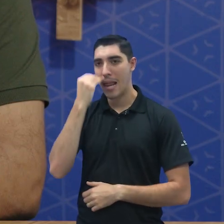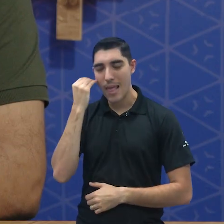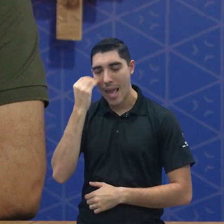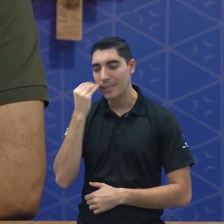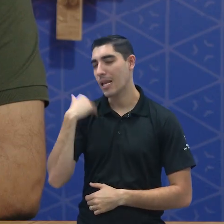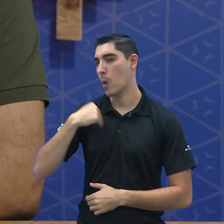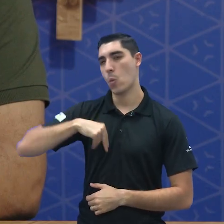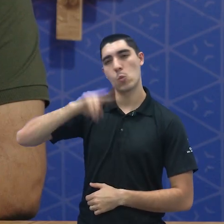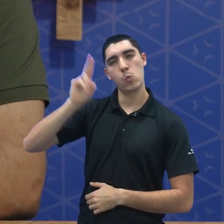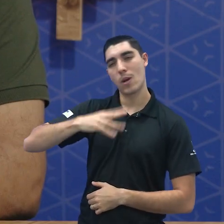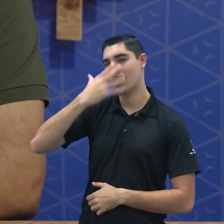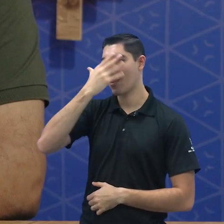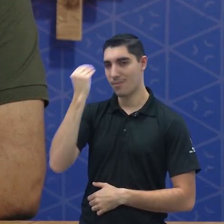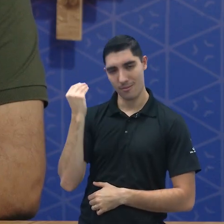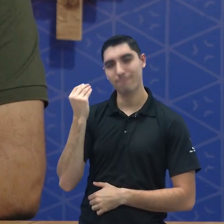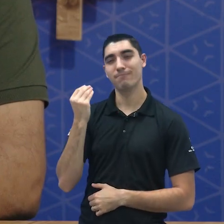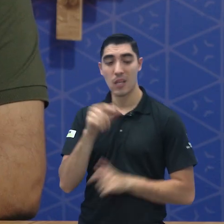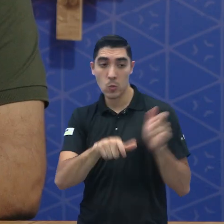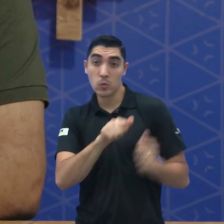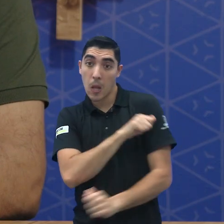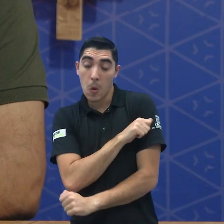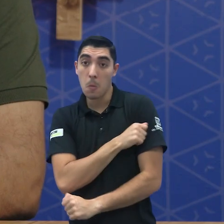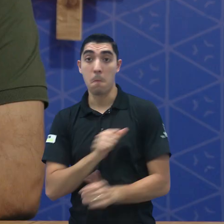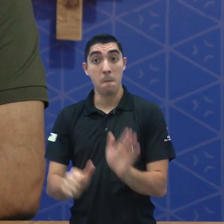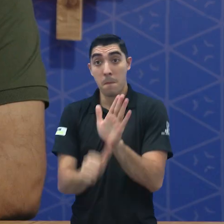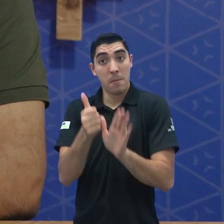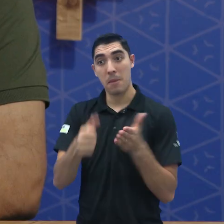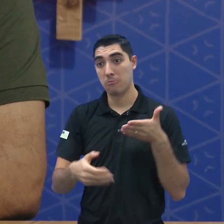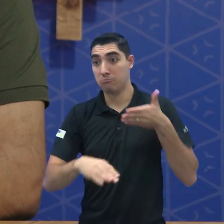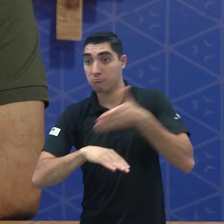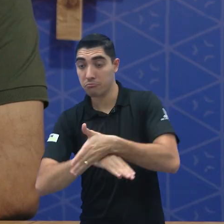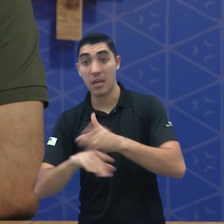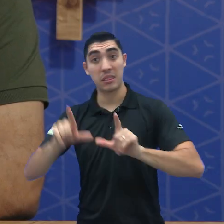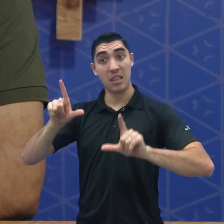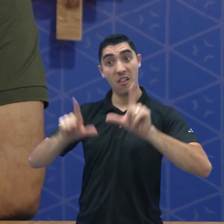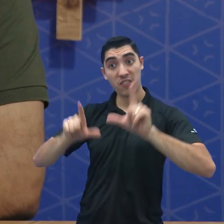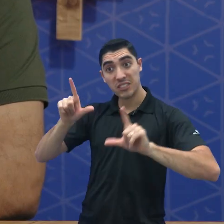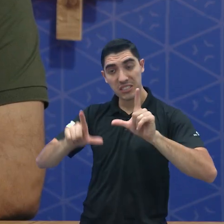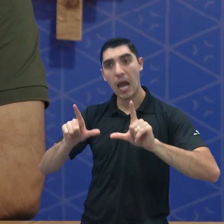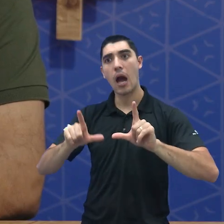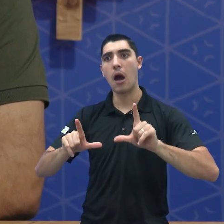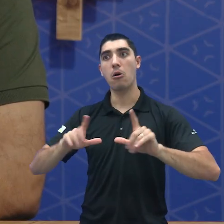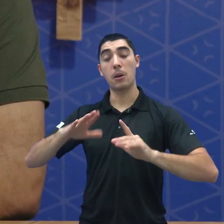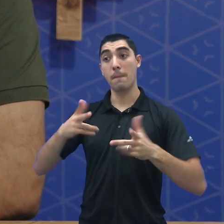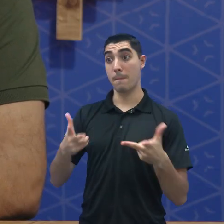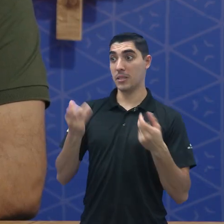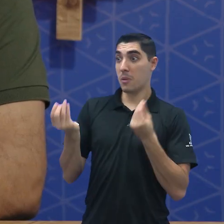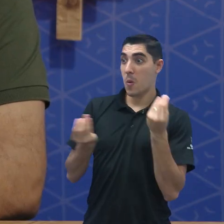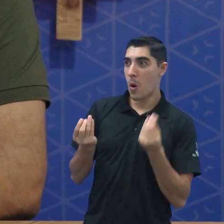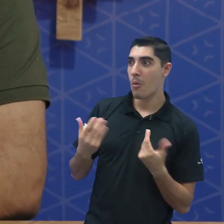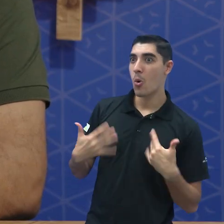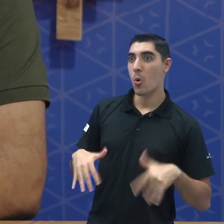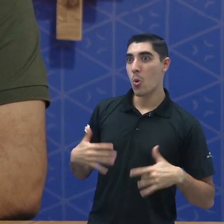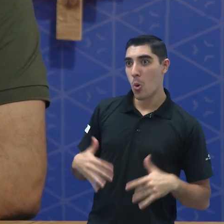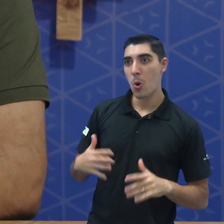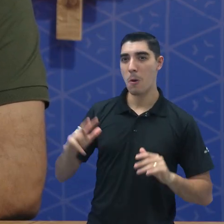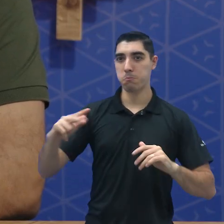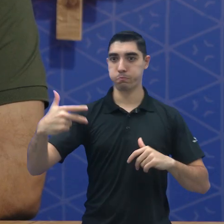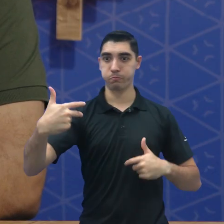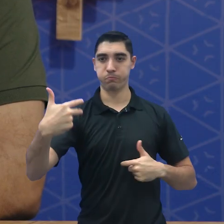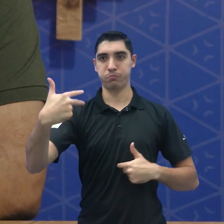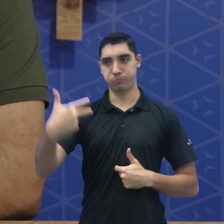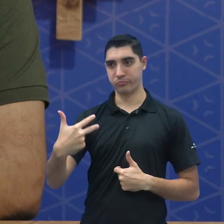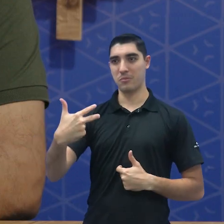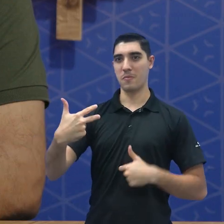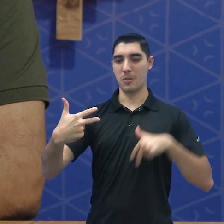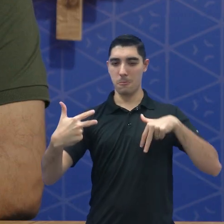assim, inesquecível para os alunos de estar dentro de uma TV, de ter todo, né, o por detrás das câmeras e depois ali estar postado,